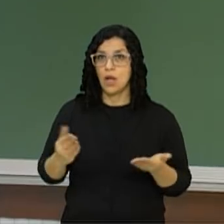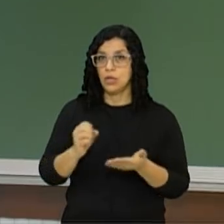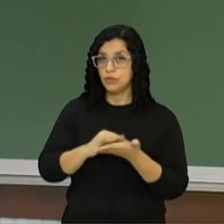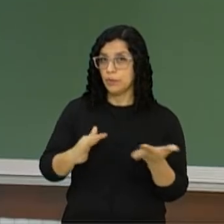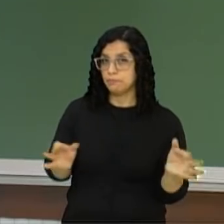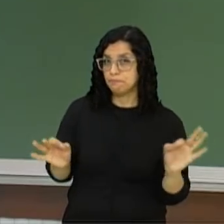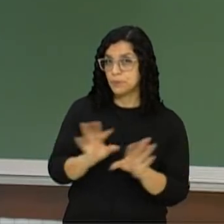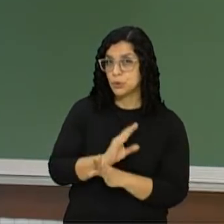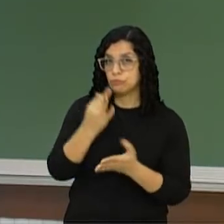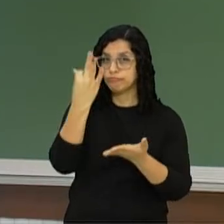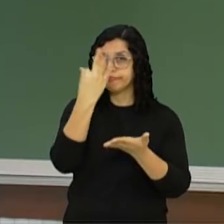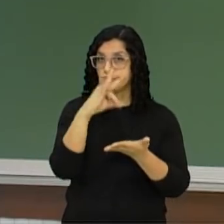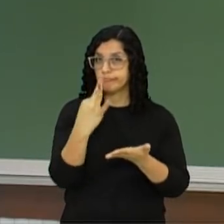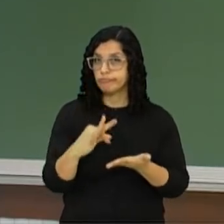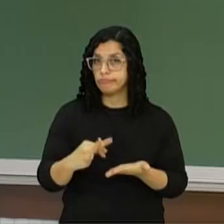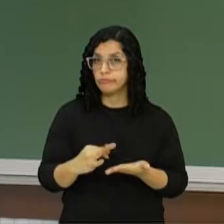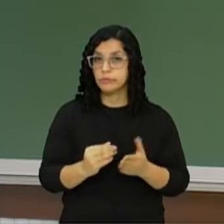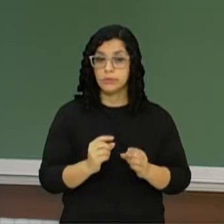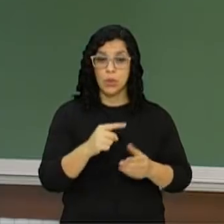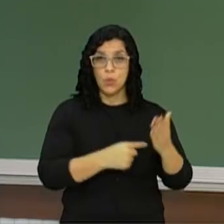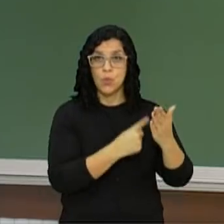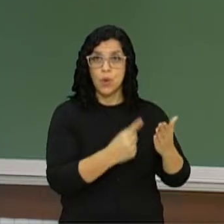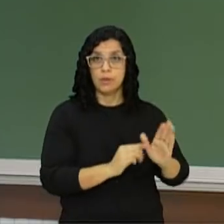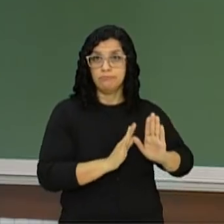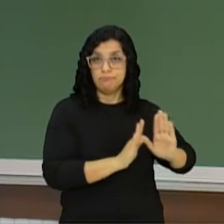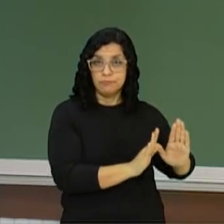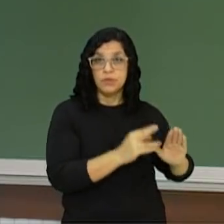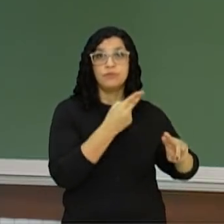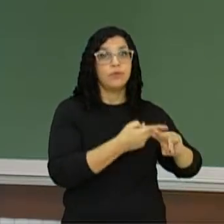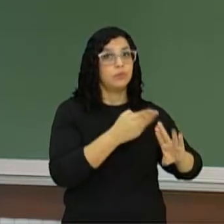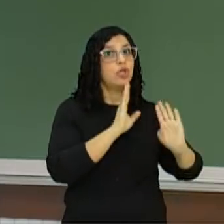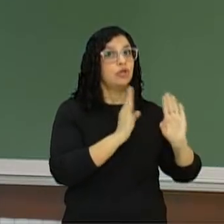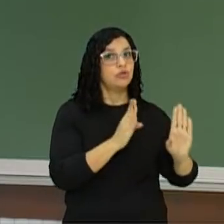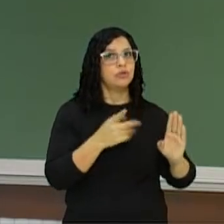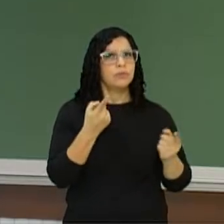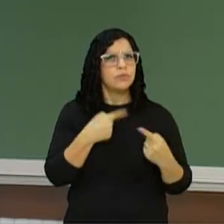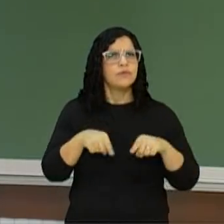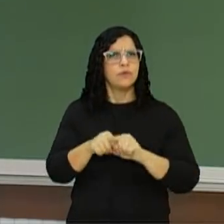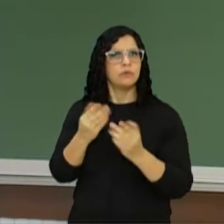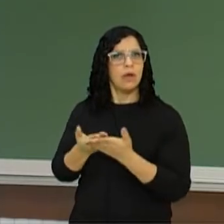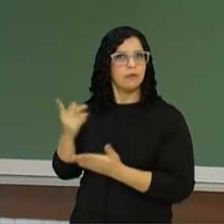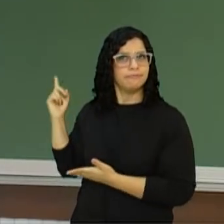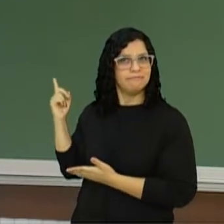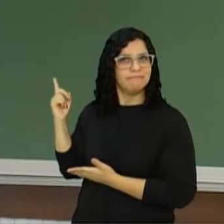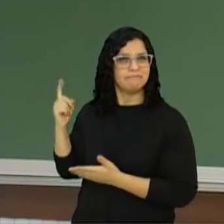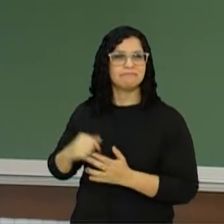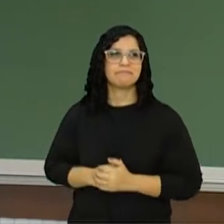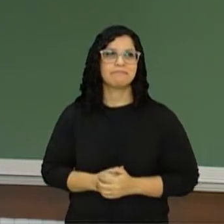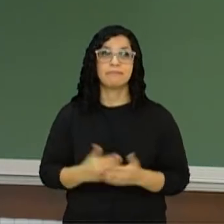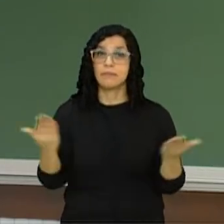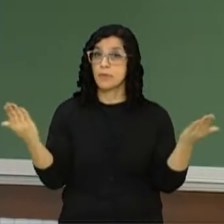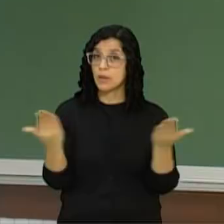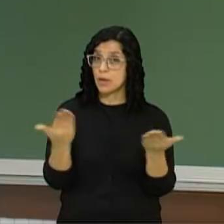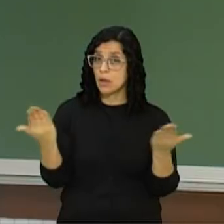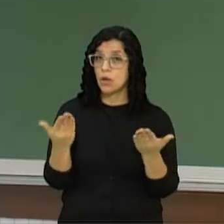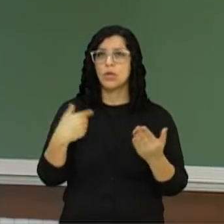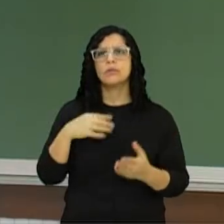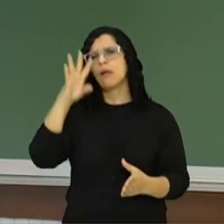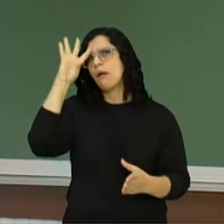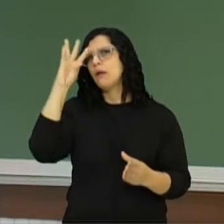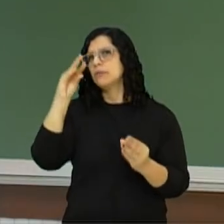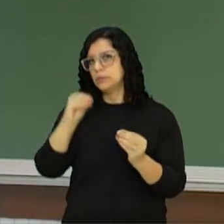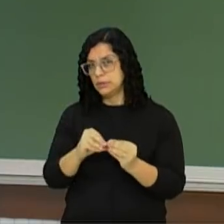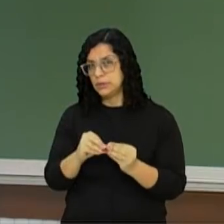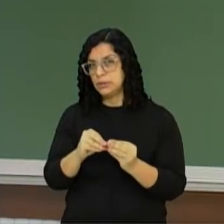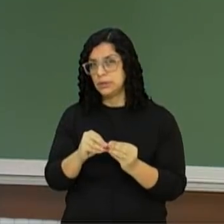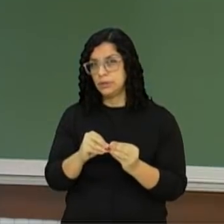Atividades corrigidas, deixa o caderno de lado, mas a gente vai usar daqui a pouquinho. Então vamos começar a nossa aula? Agora nós já